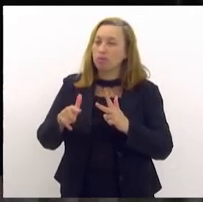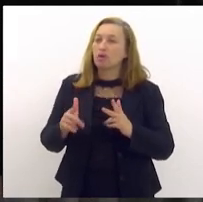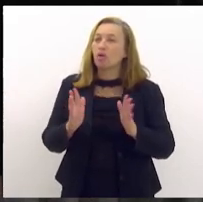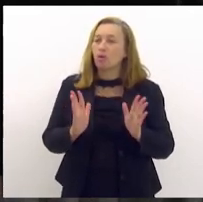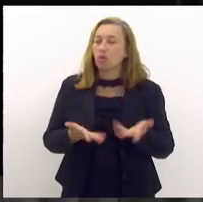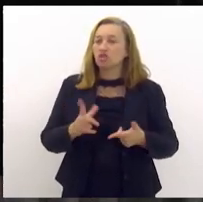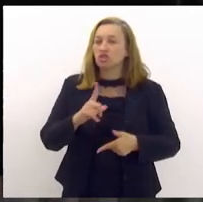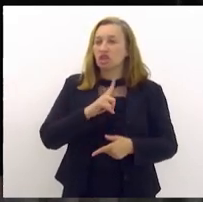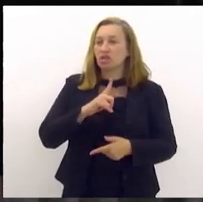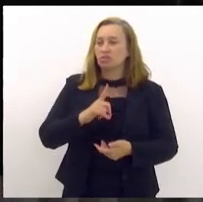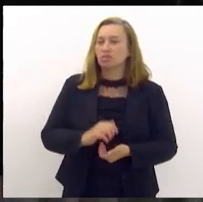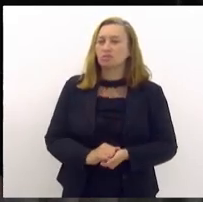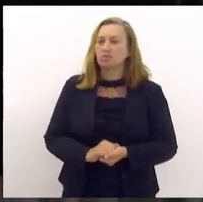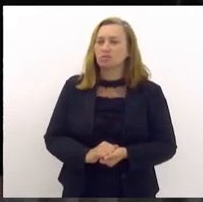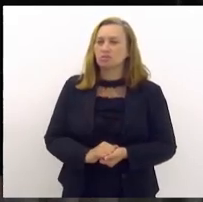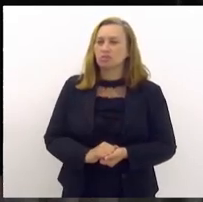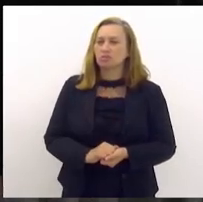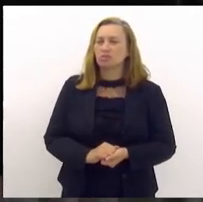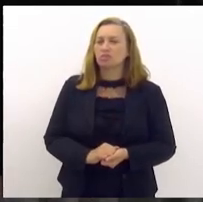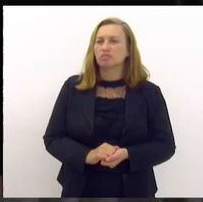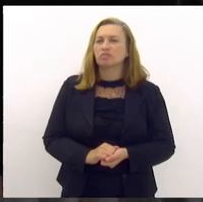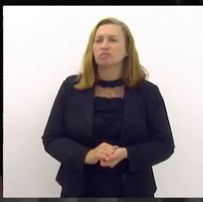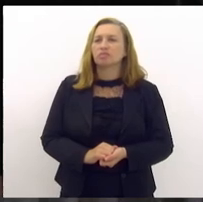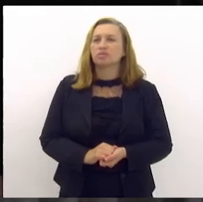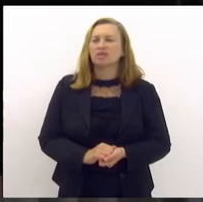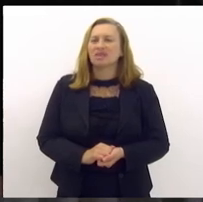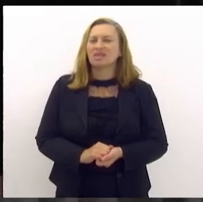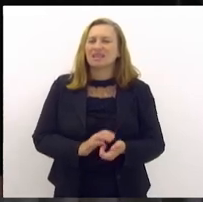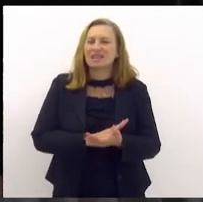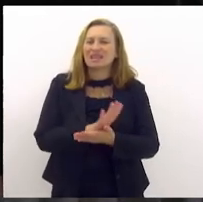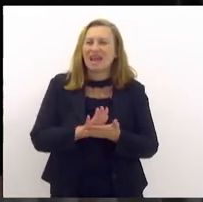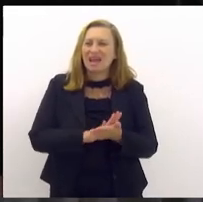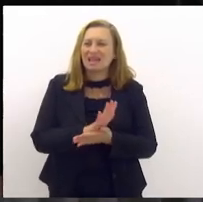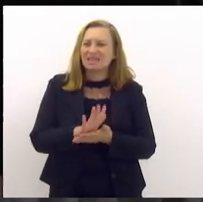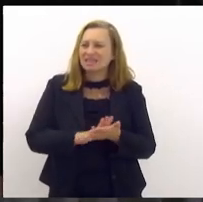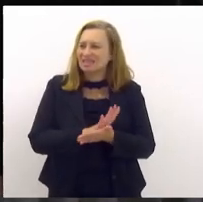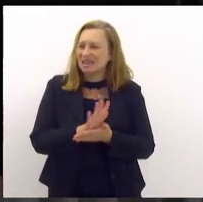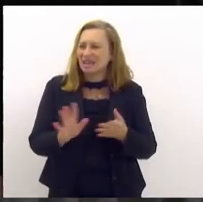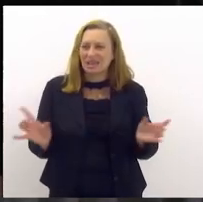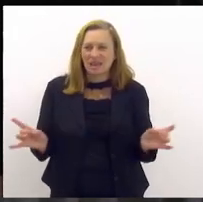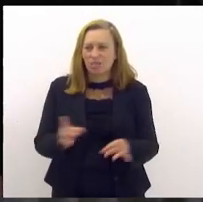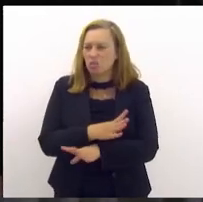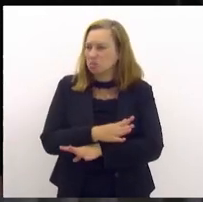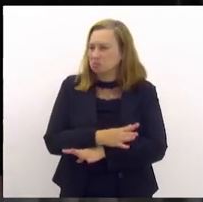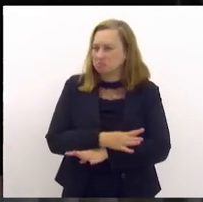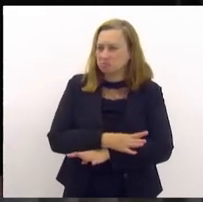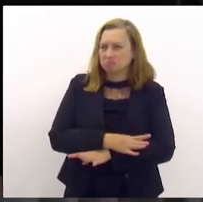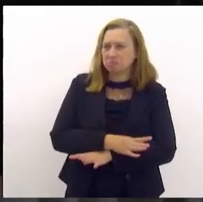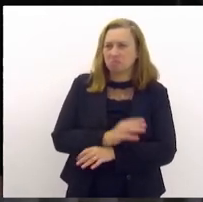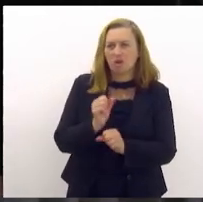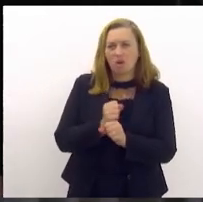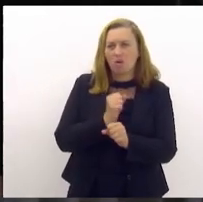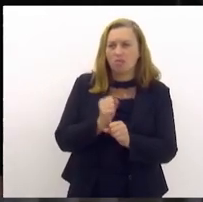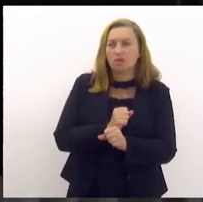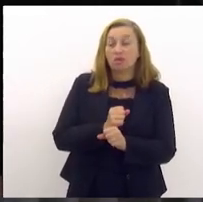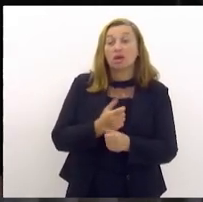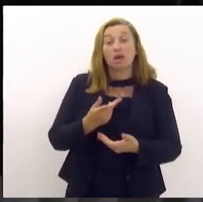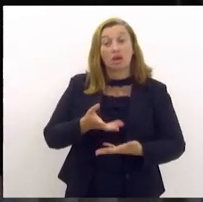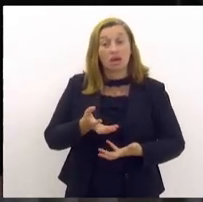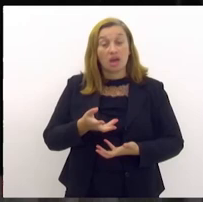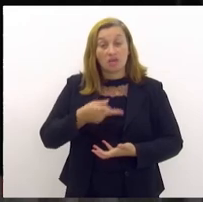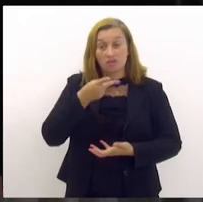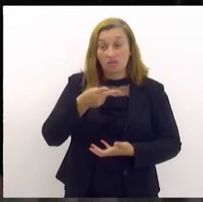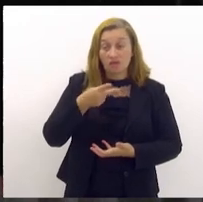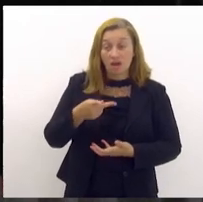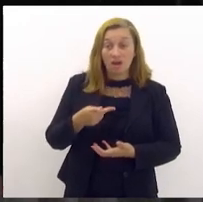MUV que, estranhamente, nada foi entregue. Quero dizer isso na condição